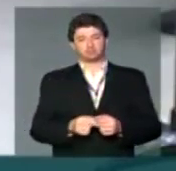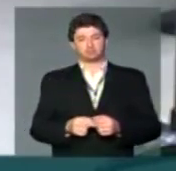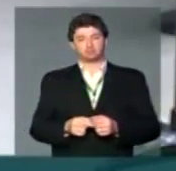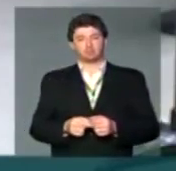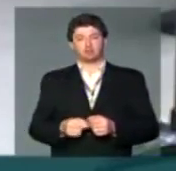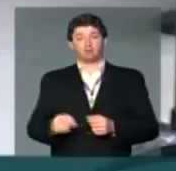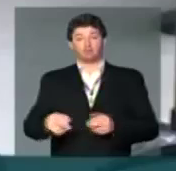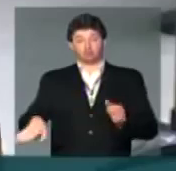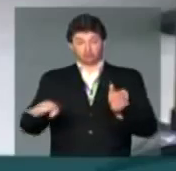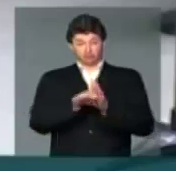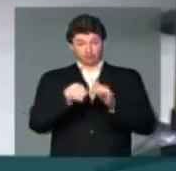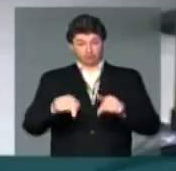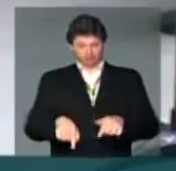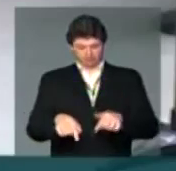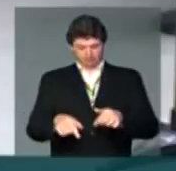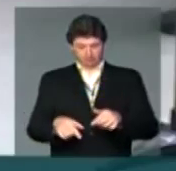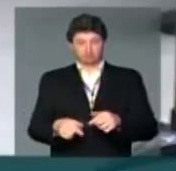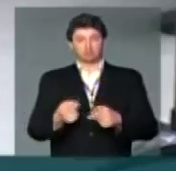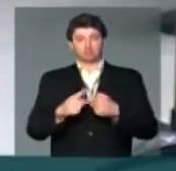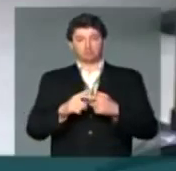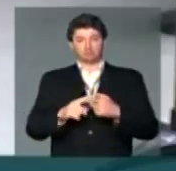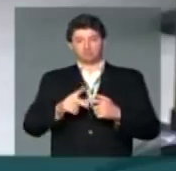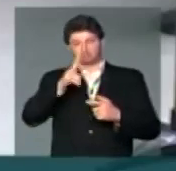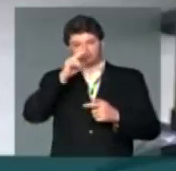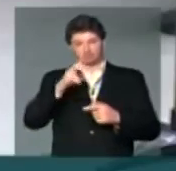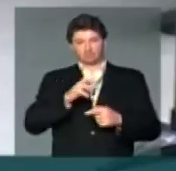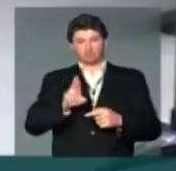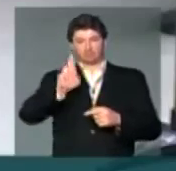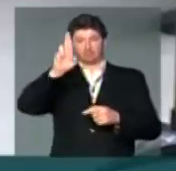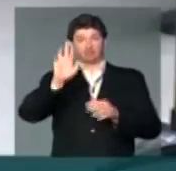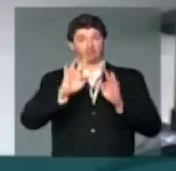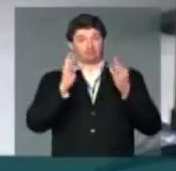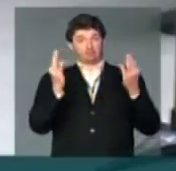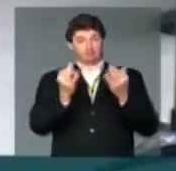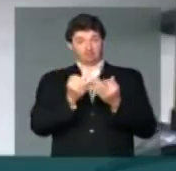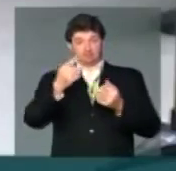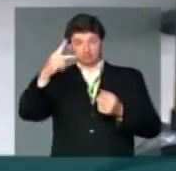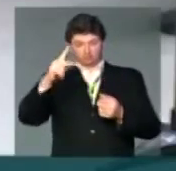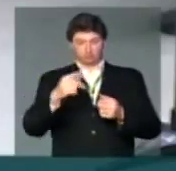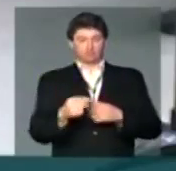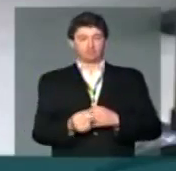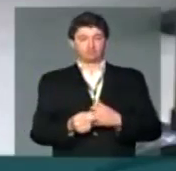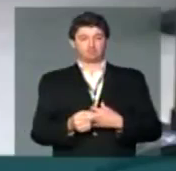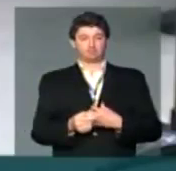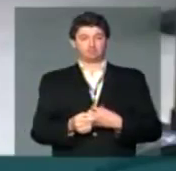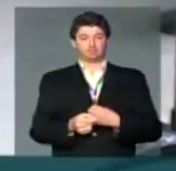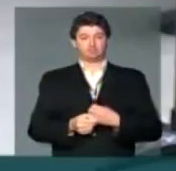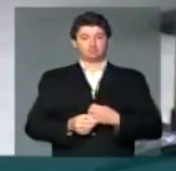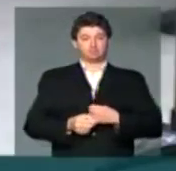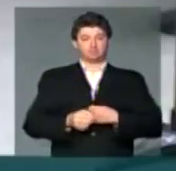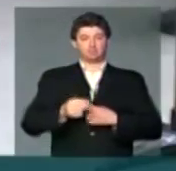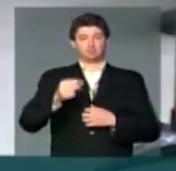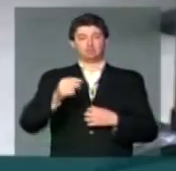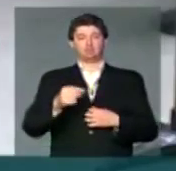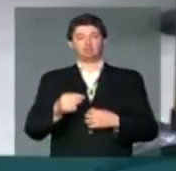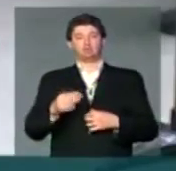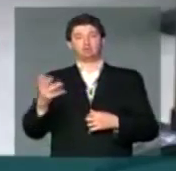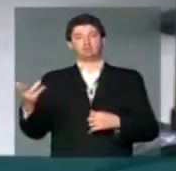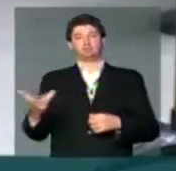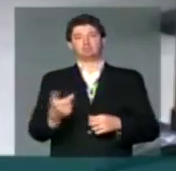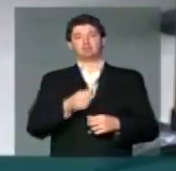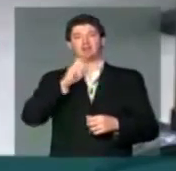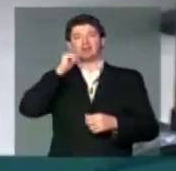para esta casa, não só pela representatividade familiar que Vossa Excelência tem com o nosso famoso Menestrel